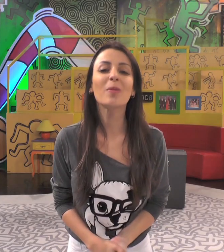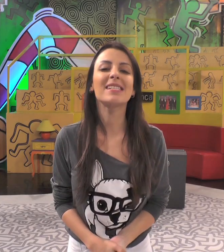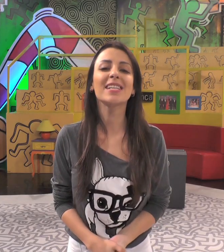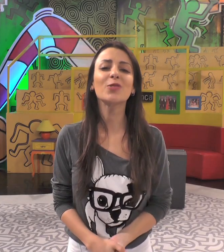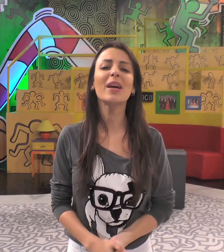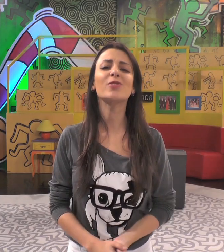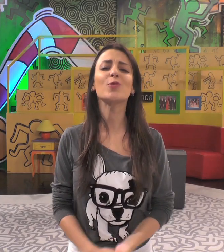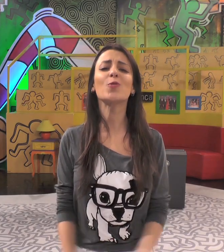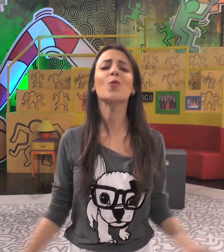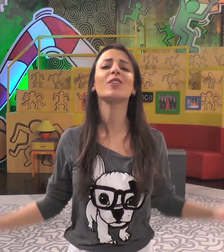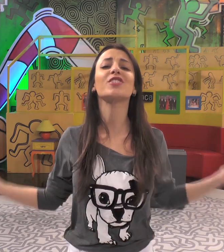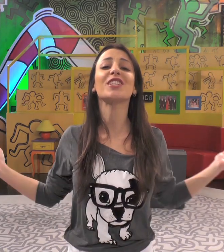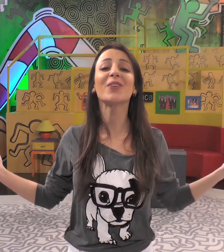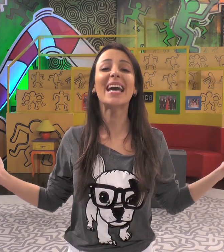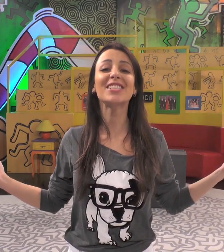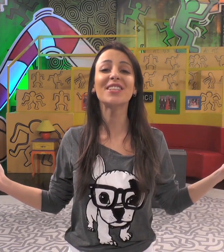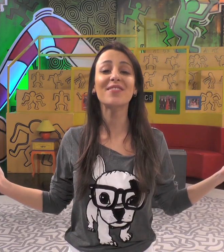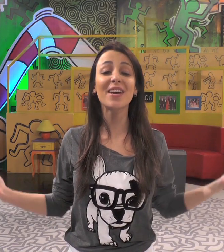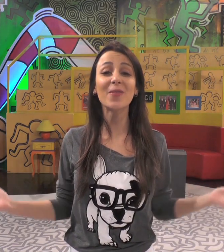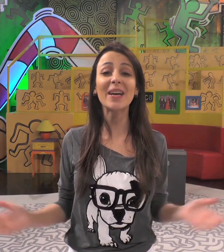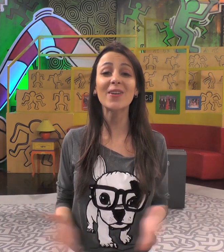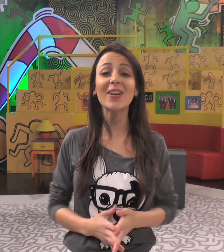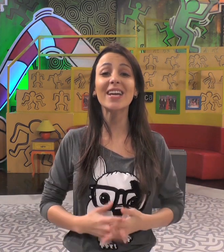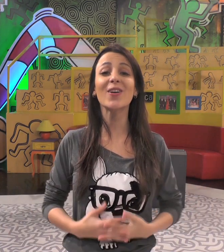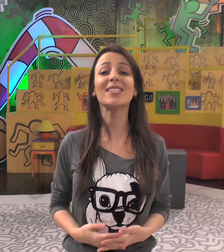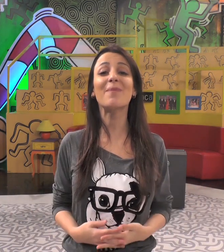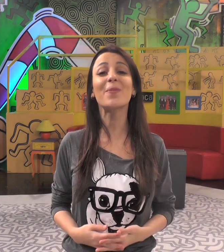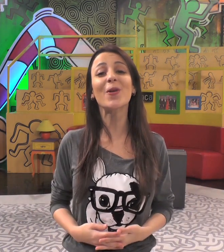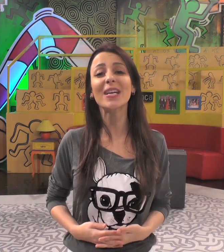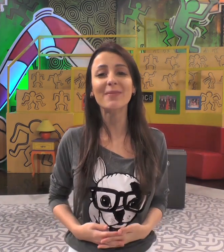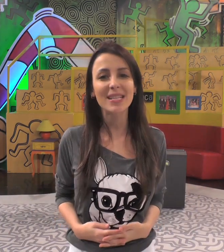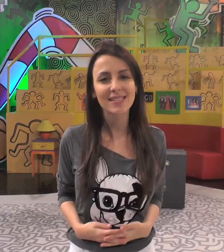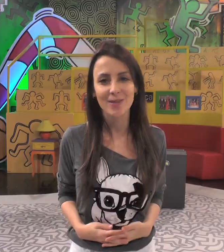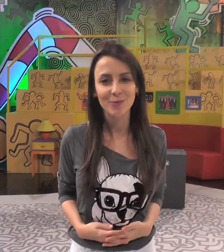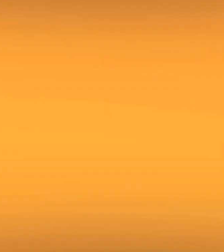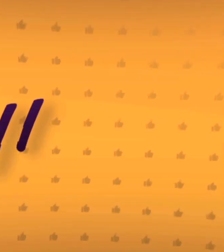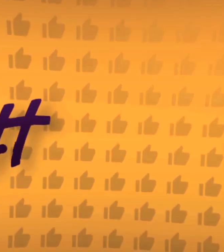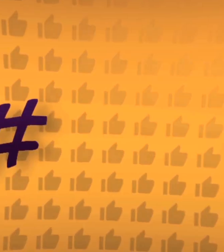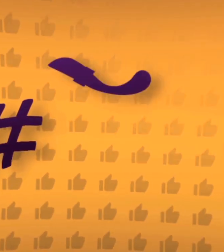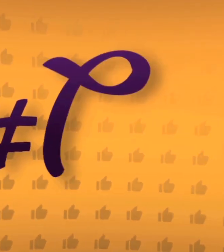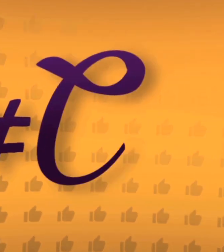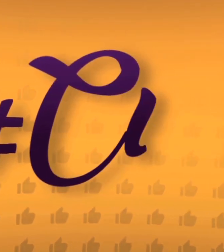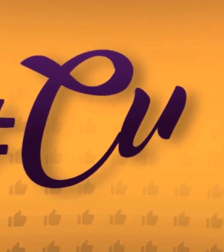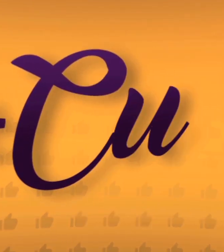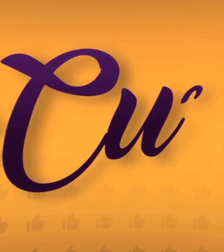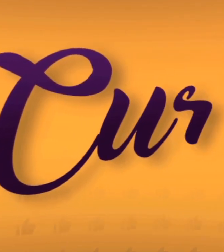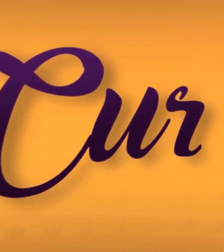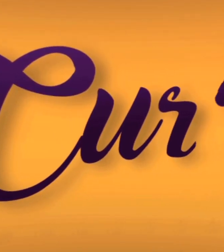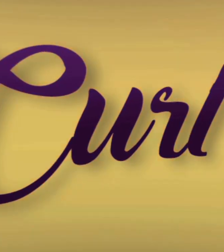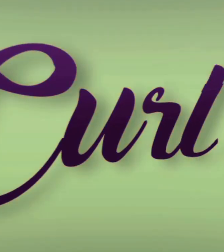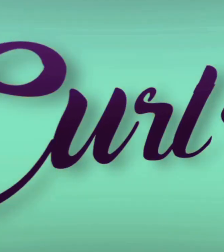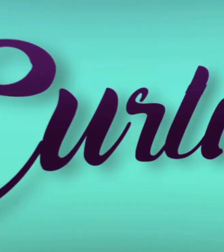galera! Está começando mais um Curtiu Rede TV com o melhor da nossa programação.